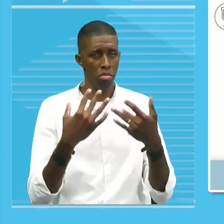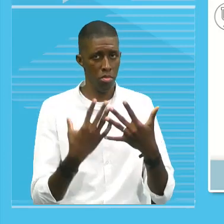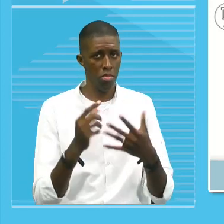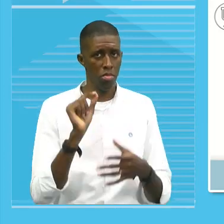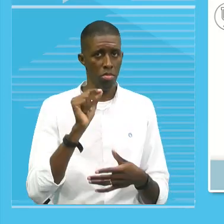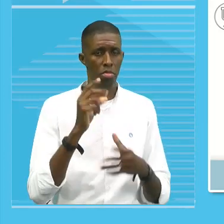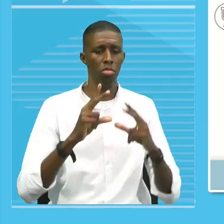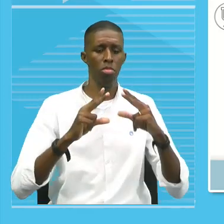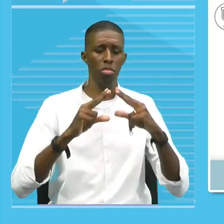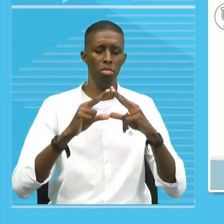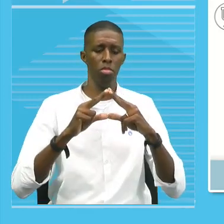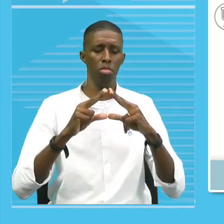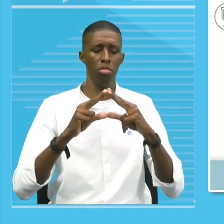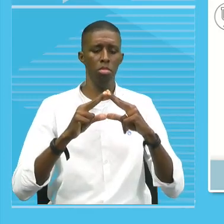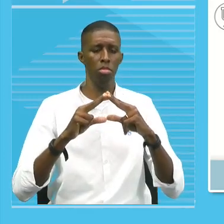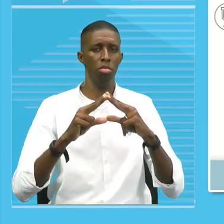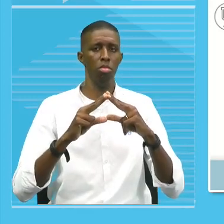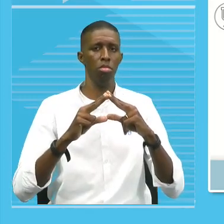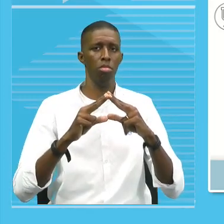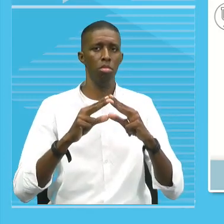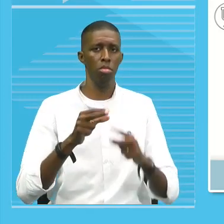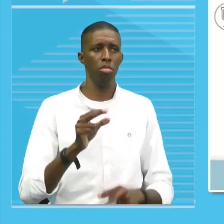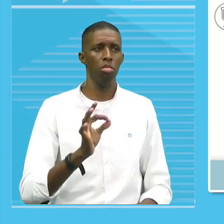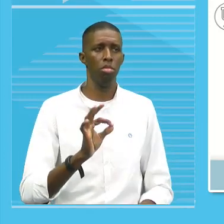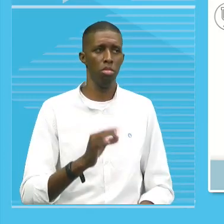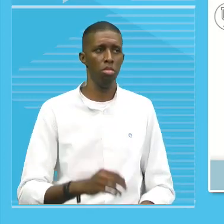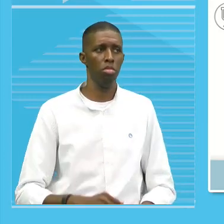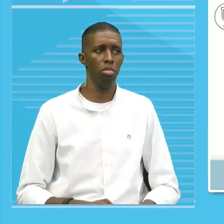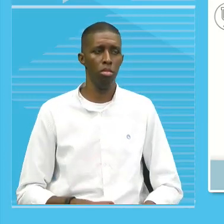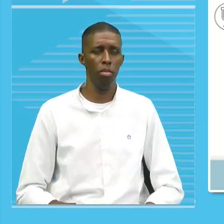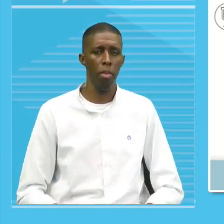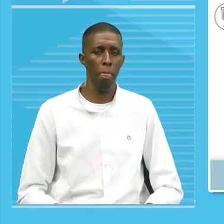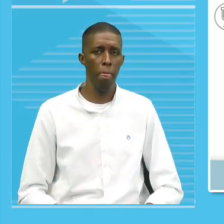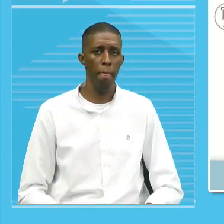Essa é a questão 2 sobre esse mesmo texto né